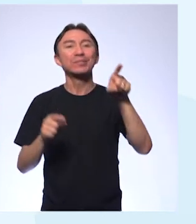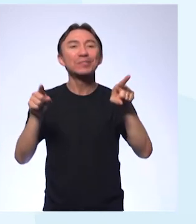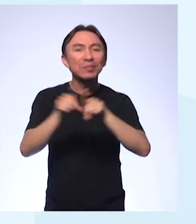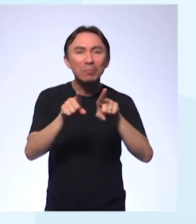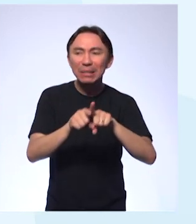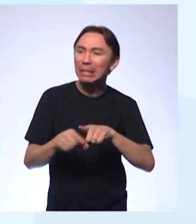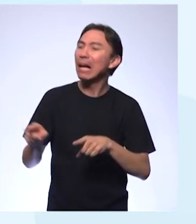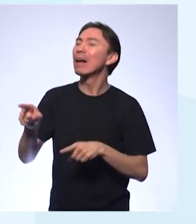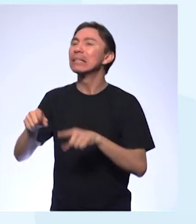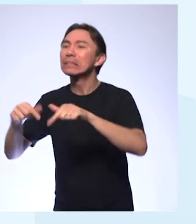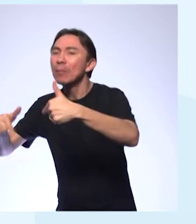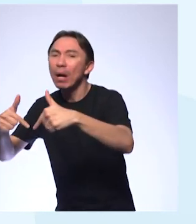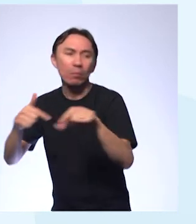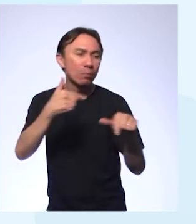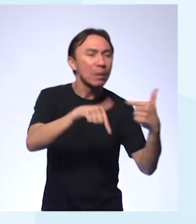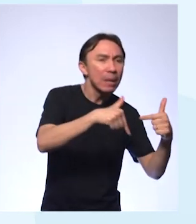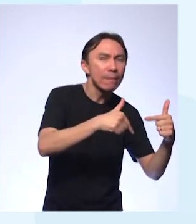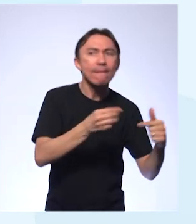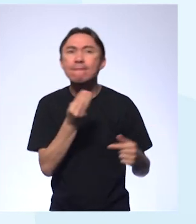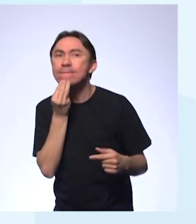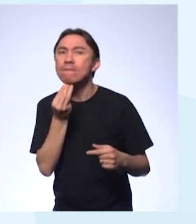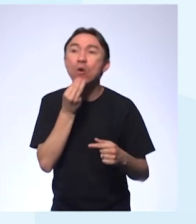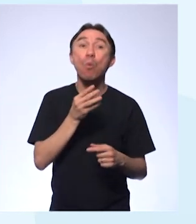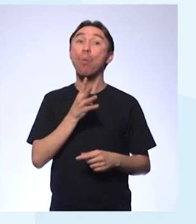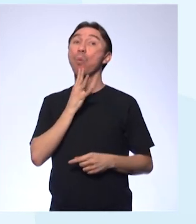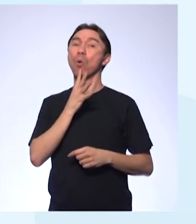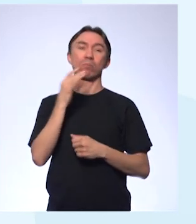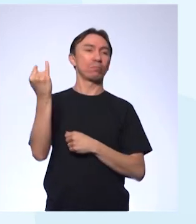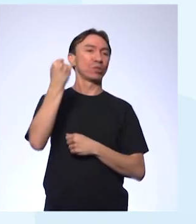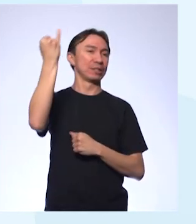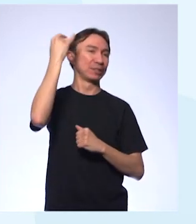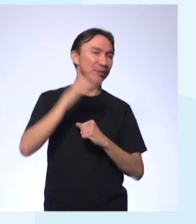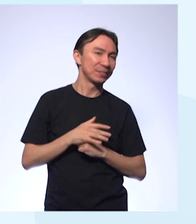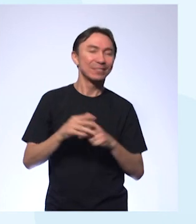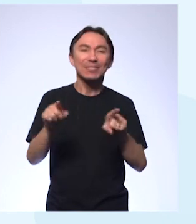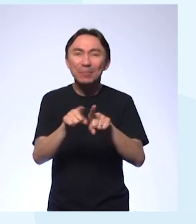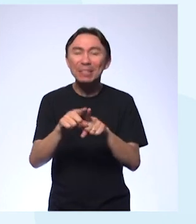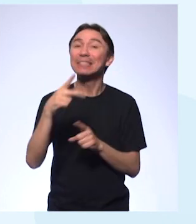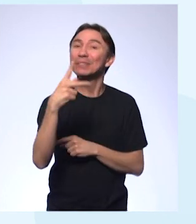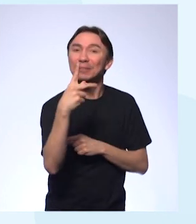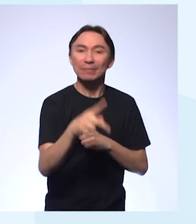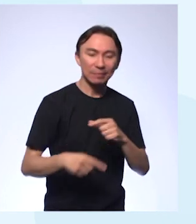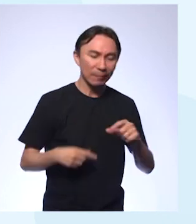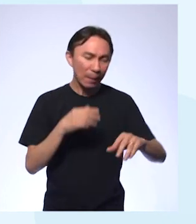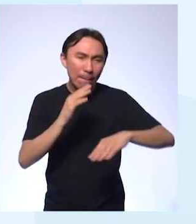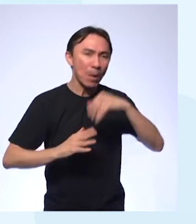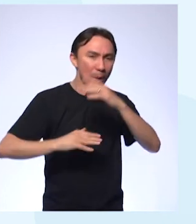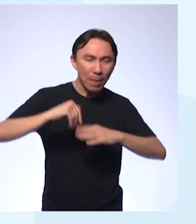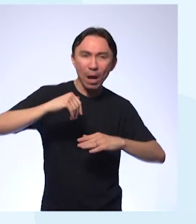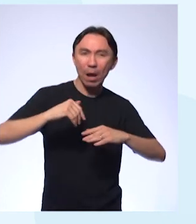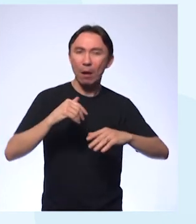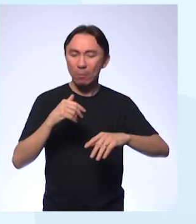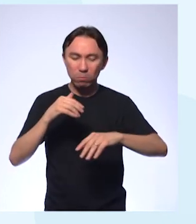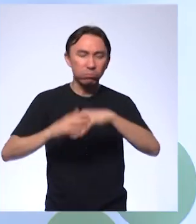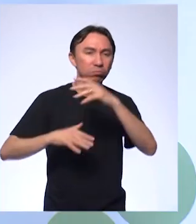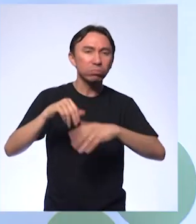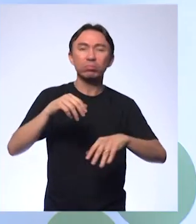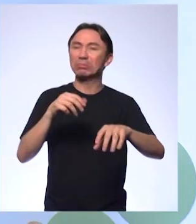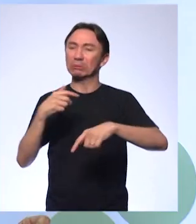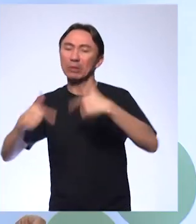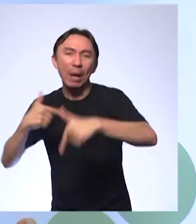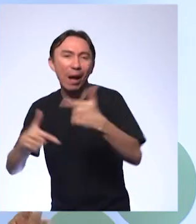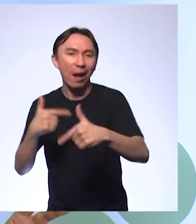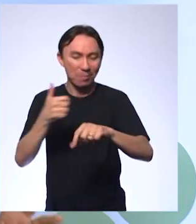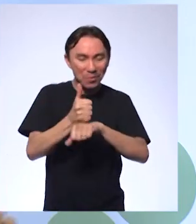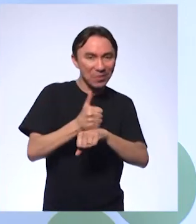os caminhos existentes para a formação profissional e o desenvolvimento pessoal. Então, ali percebam